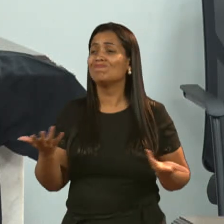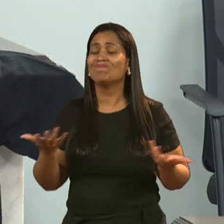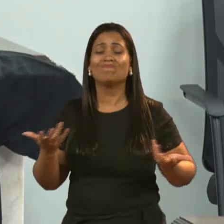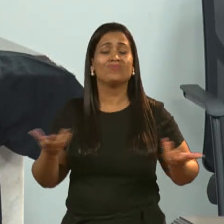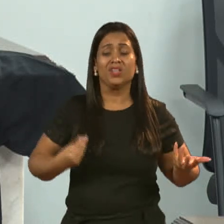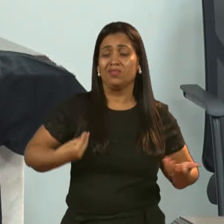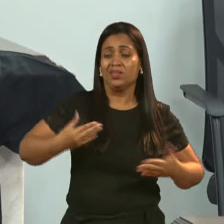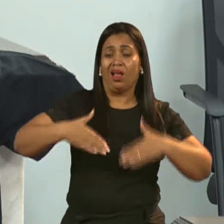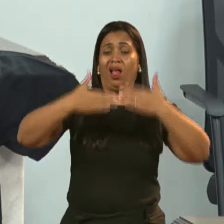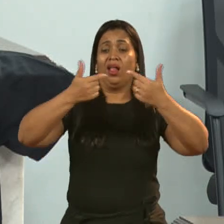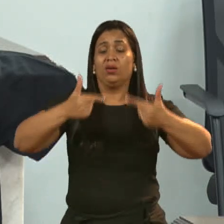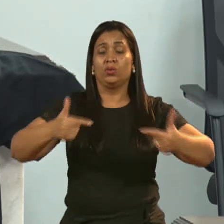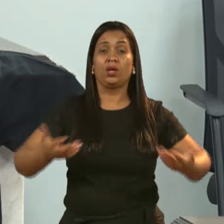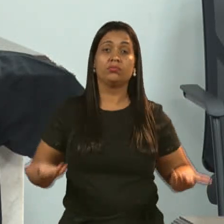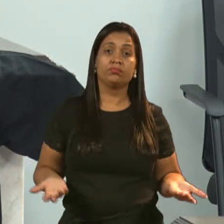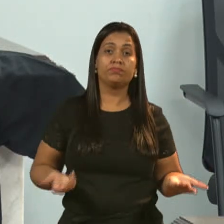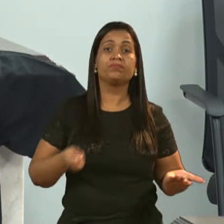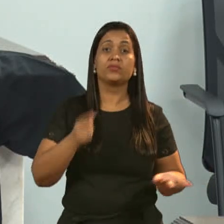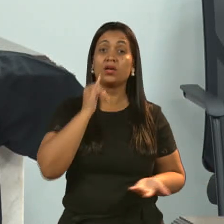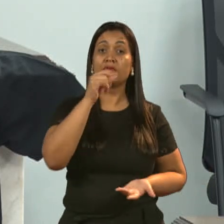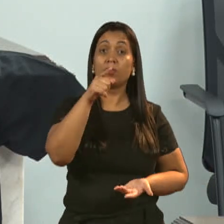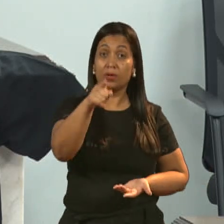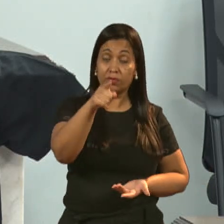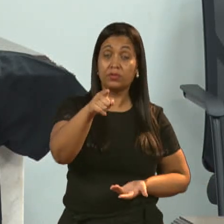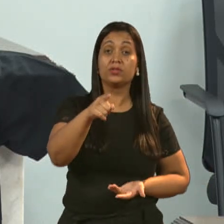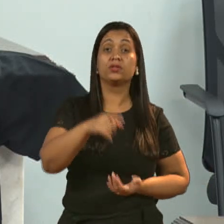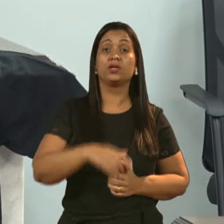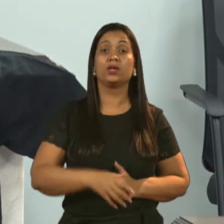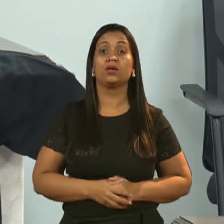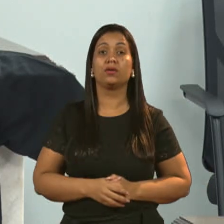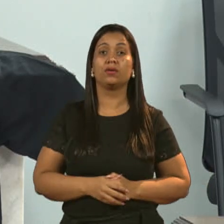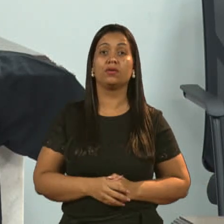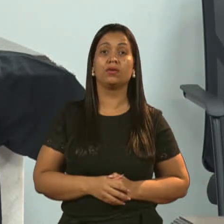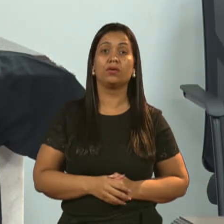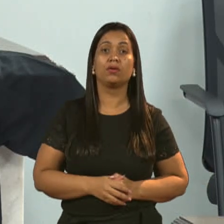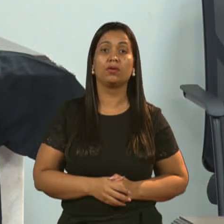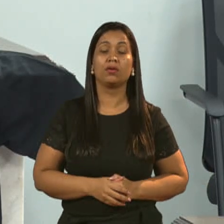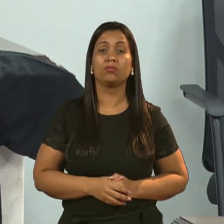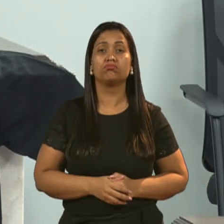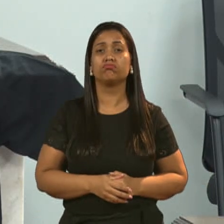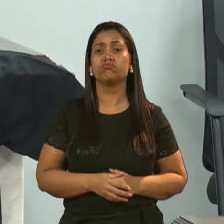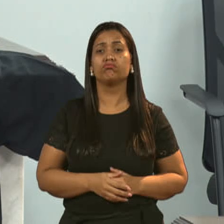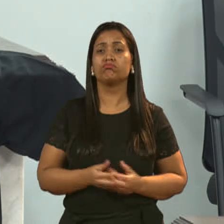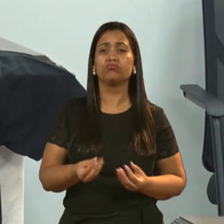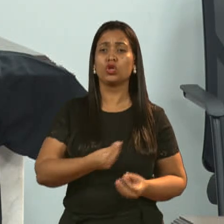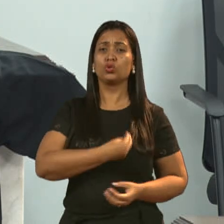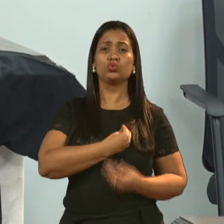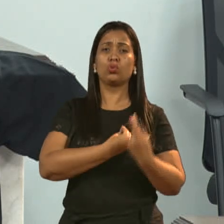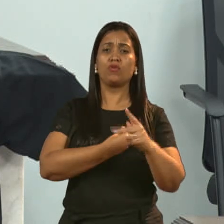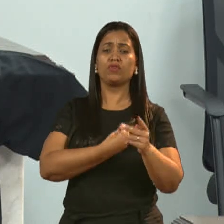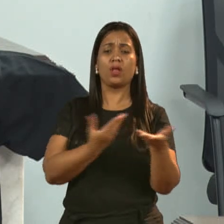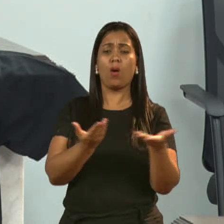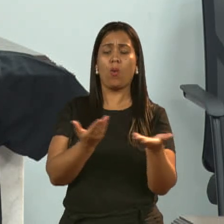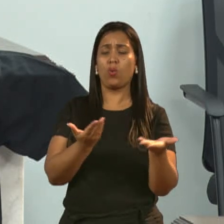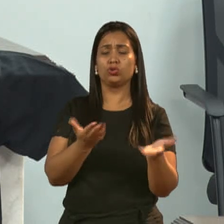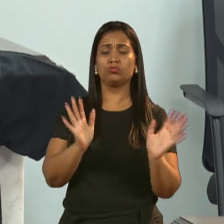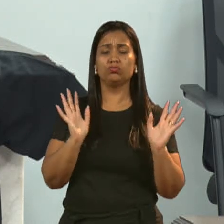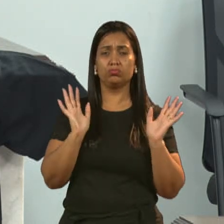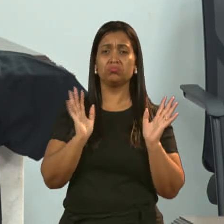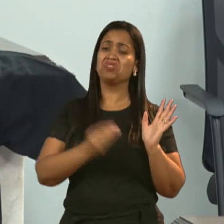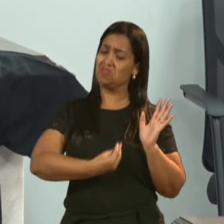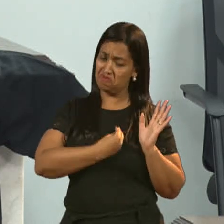vida. Mas eu quero dizer a você que está aí do outro lado, independente de sua condição, hoje,